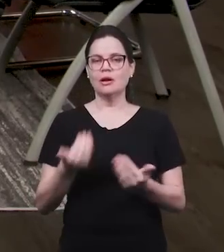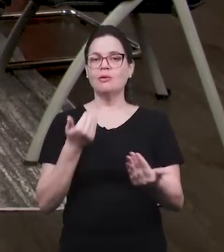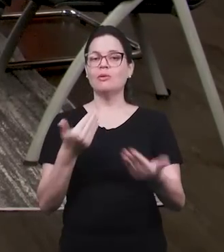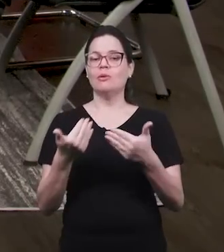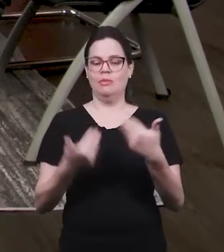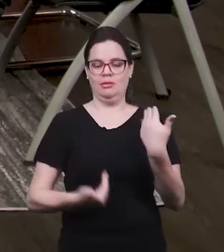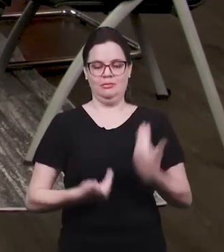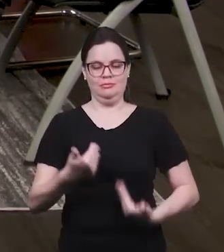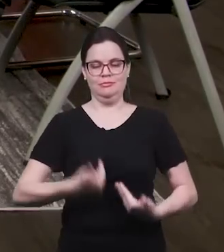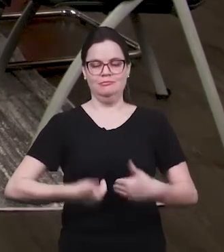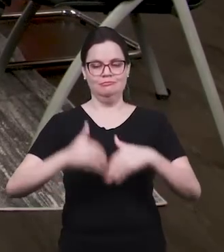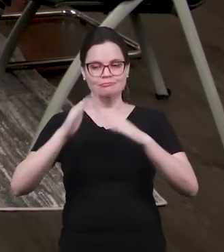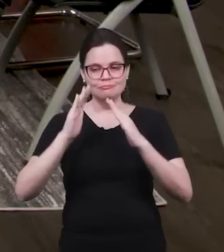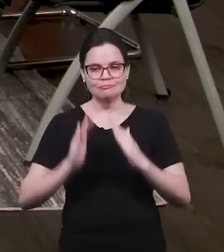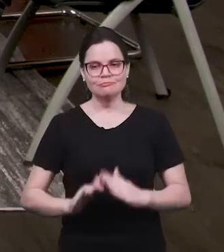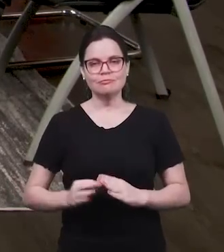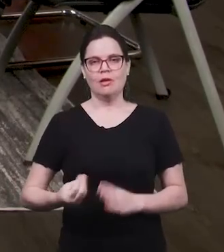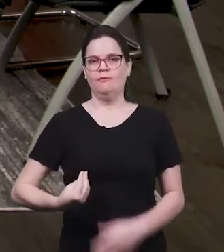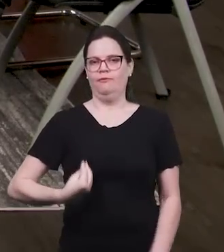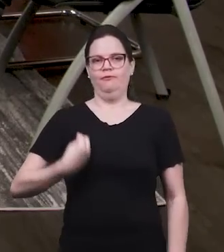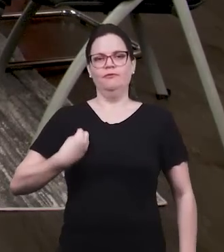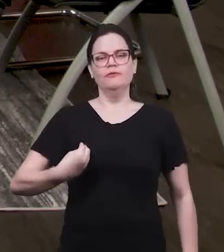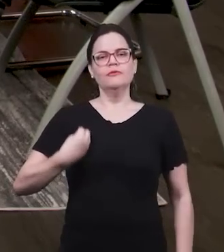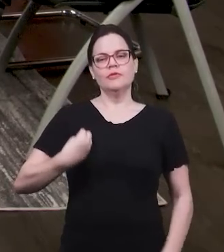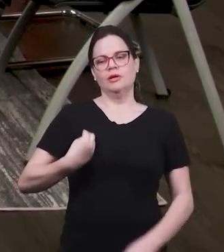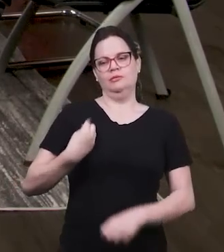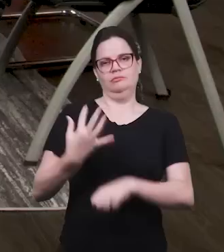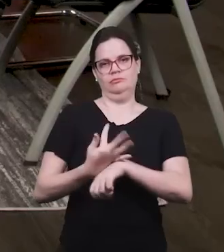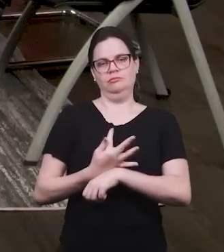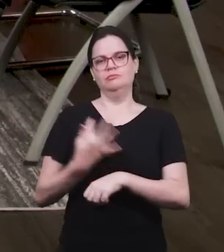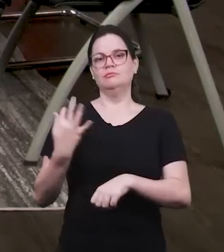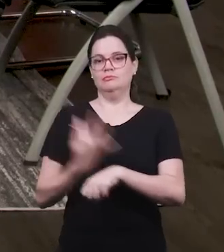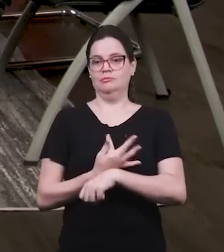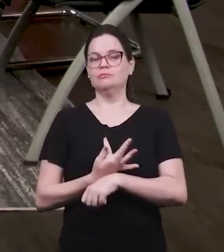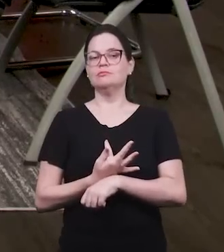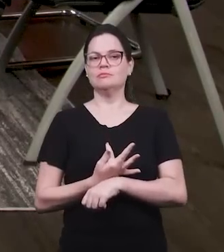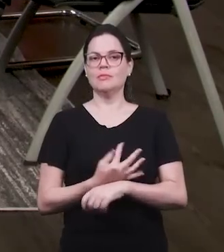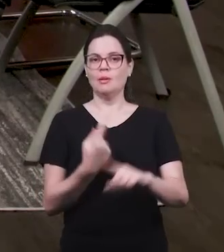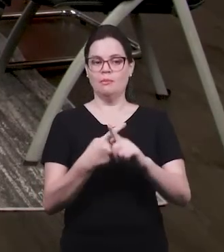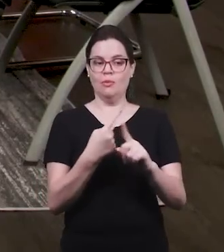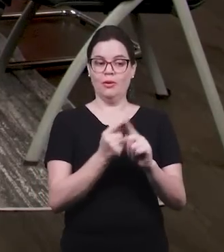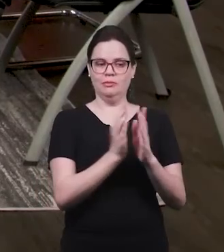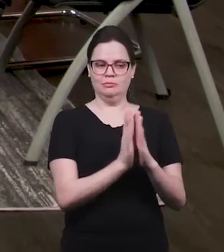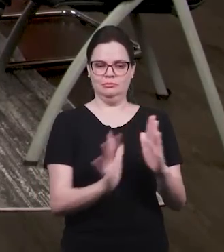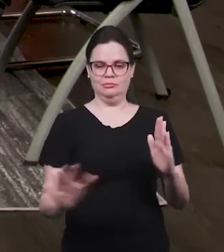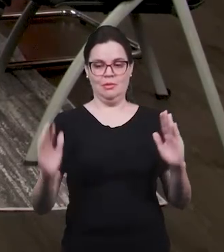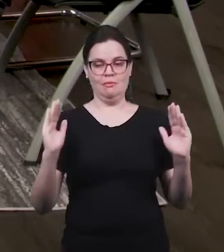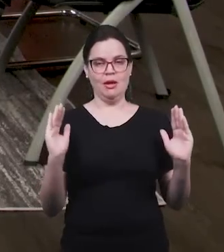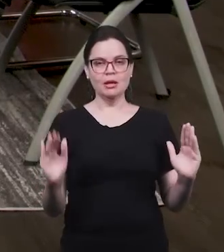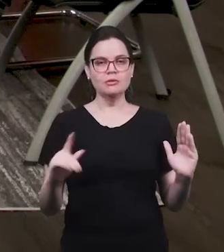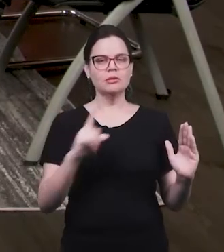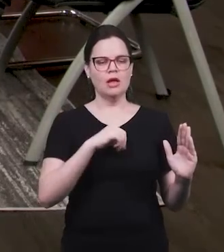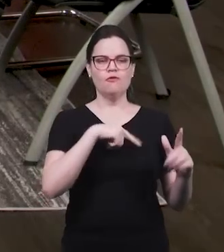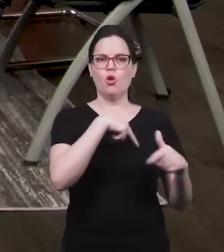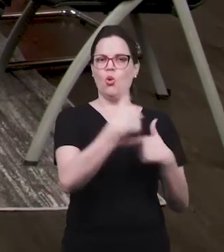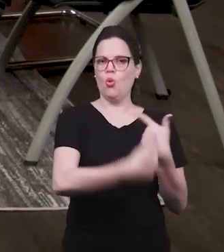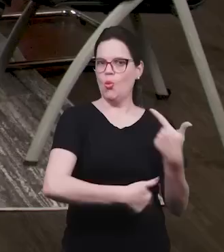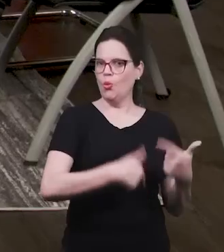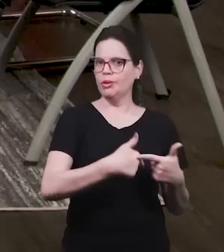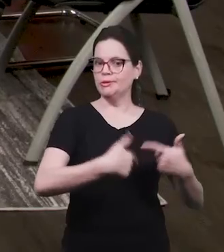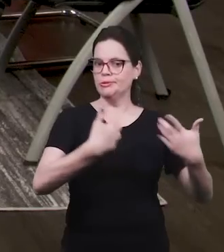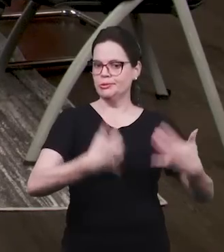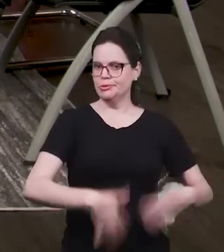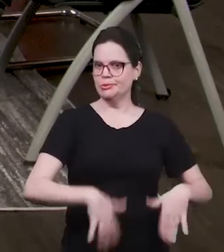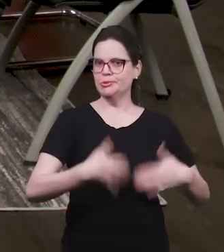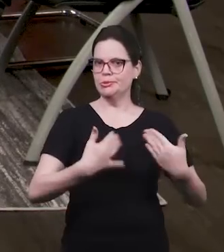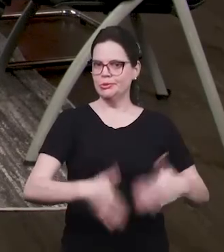e nela nós vamos encontrar as grandes lutas, as grandes batalhas e as